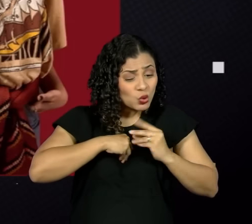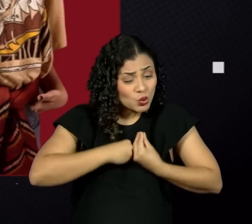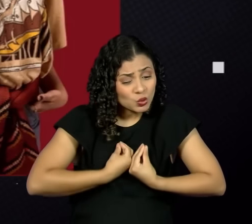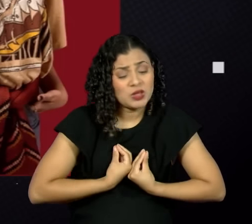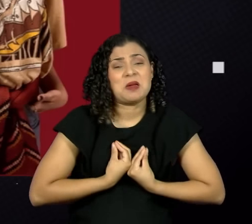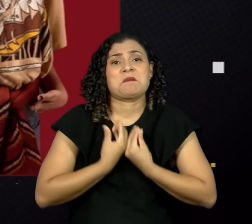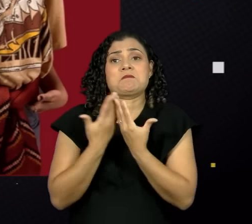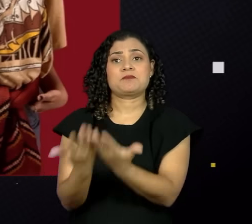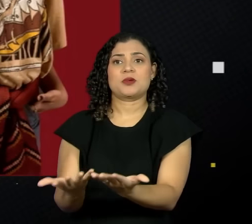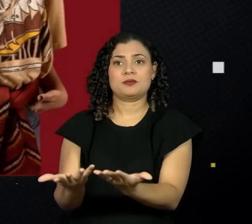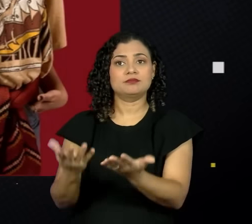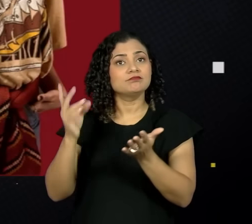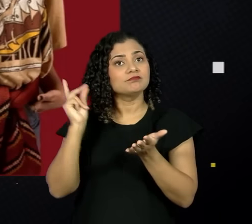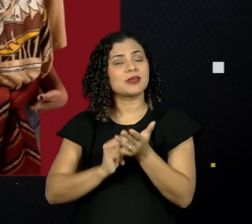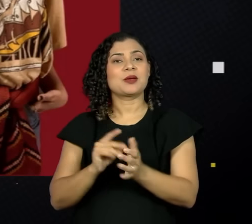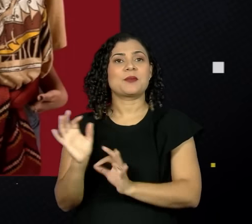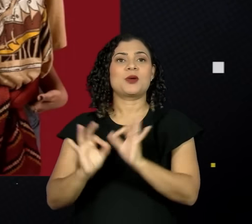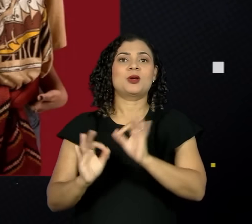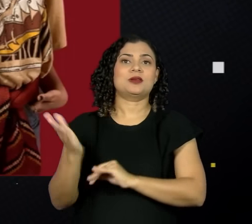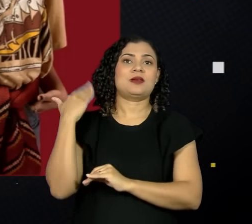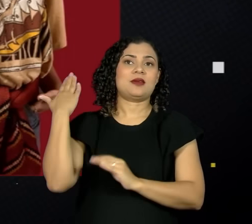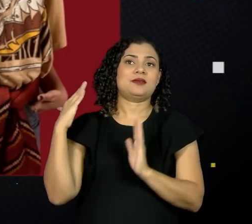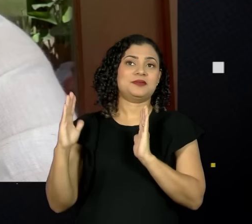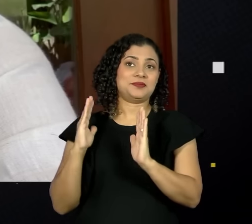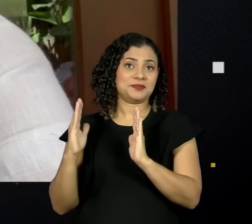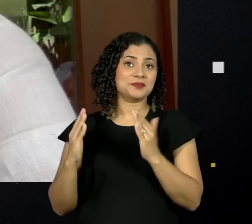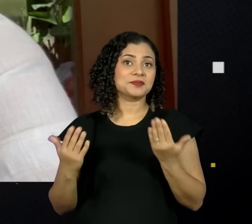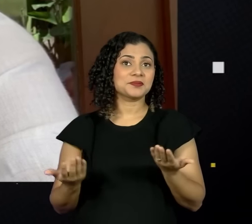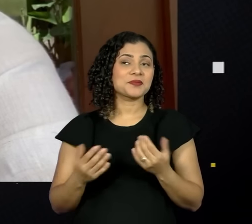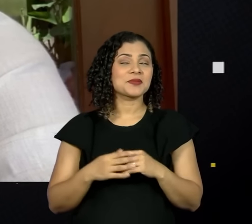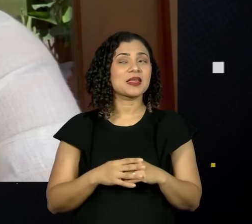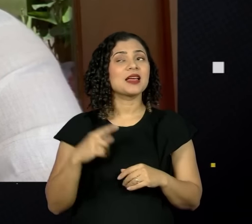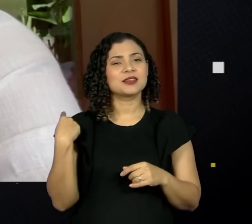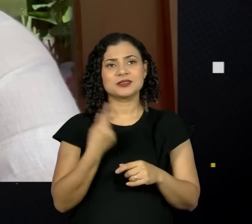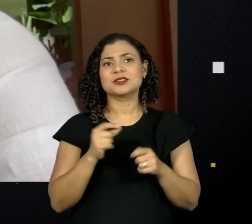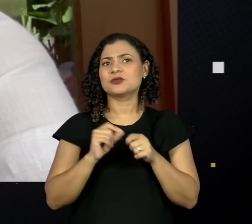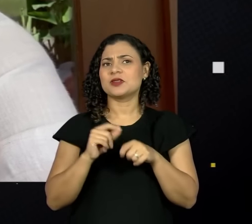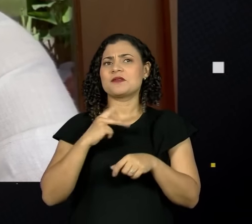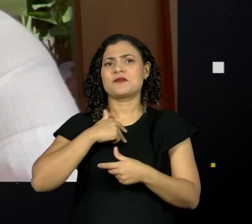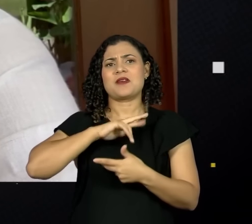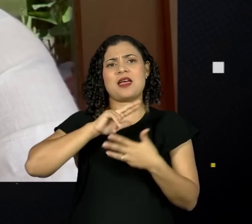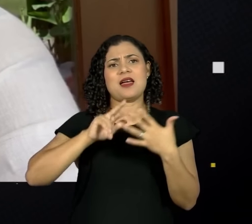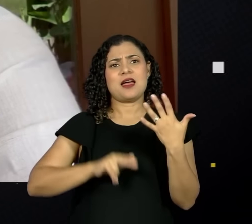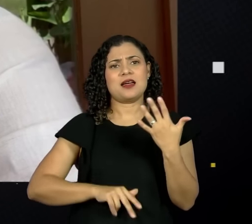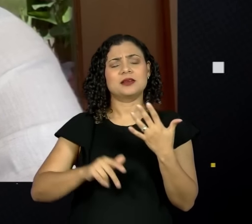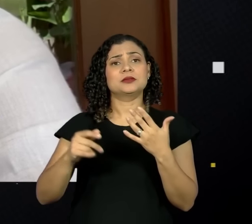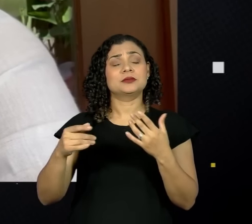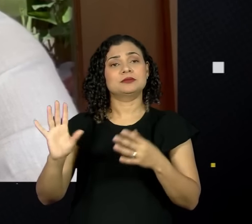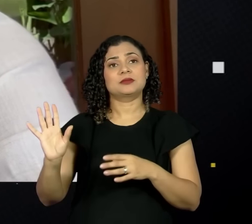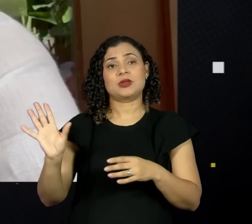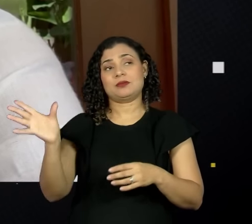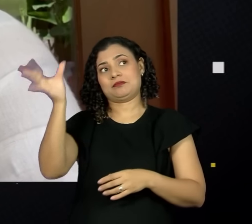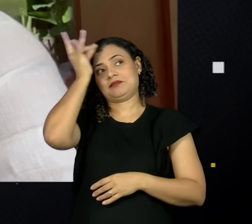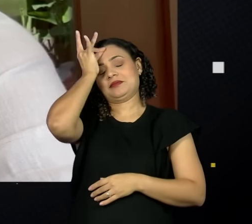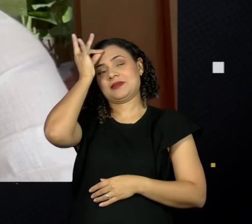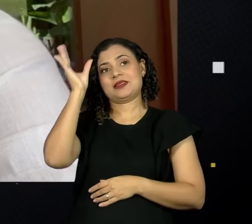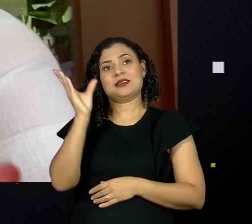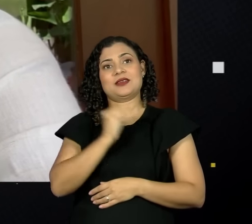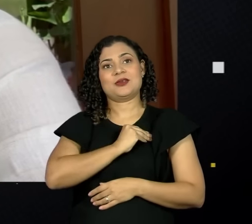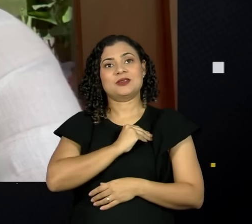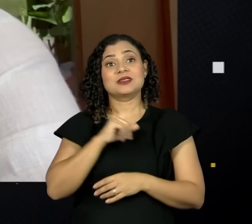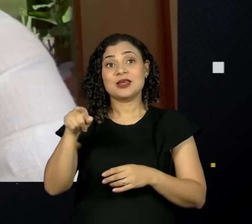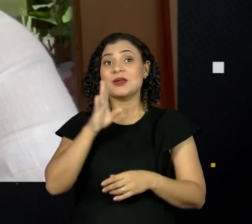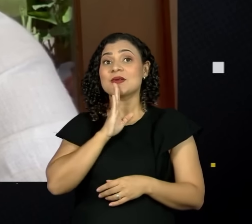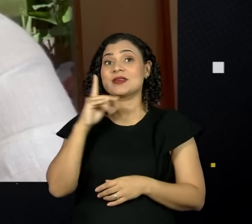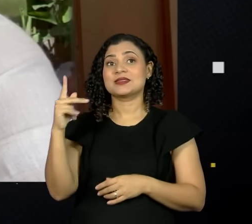Eh daquele projeto na época e a gente fez grandes cenas cenas que foram inesquecíveis pra gente ele conheceu minha família